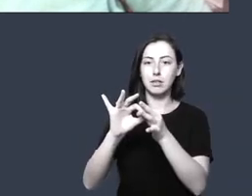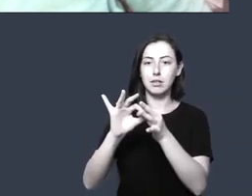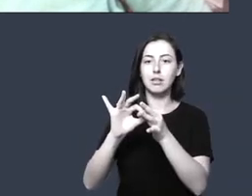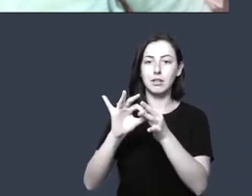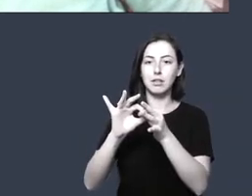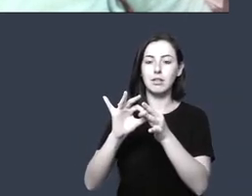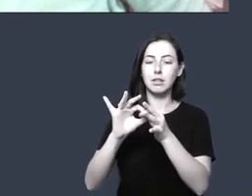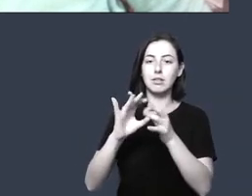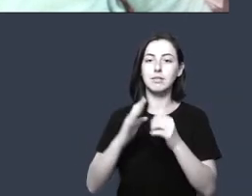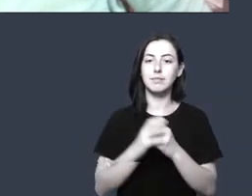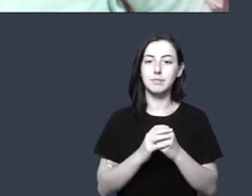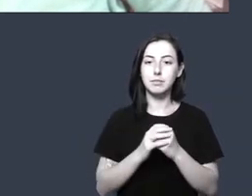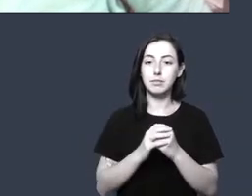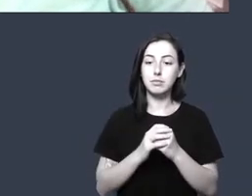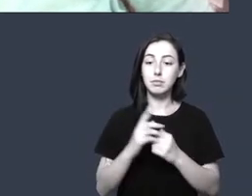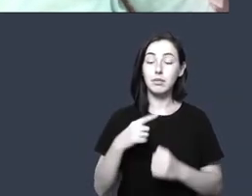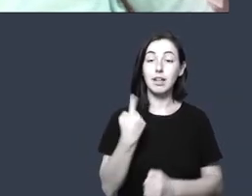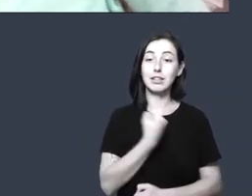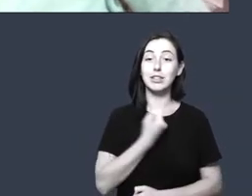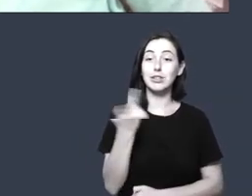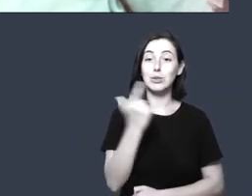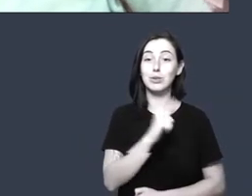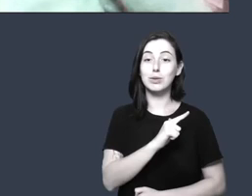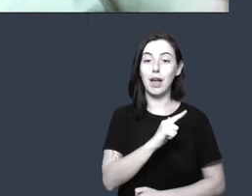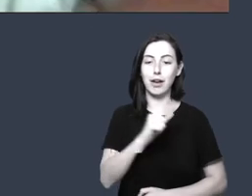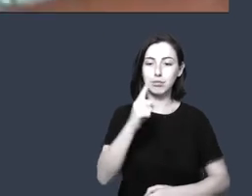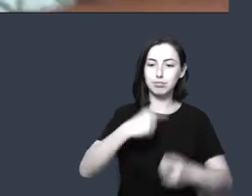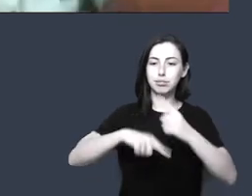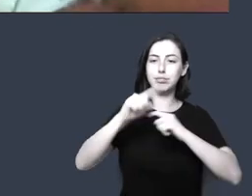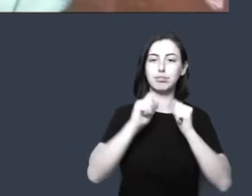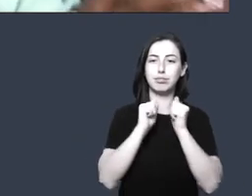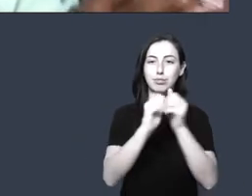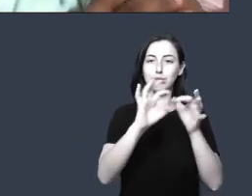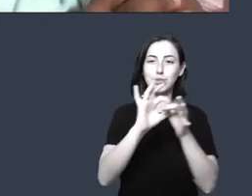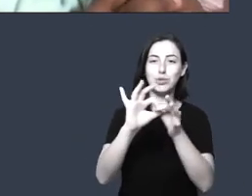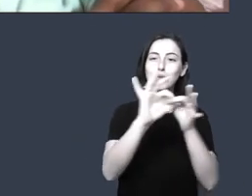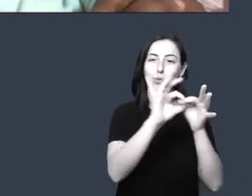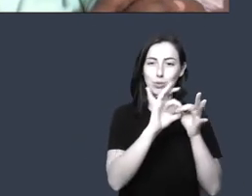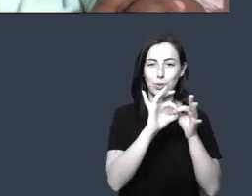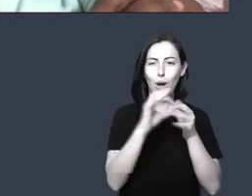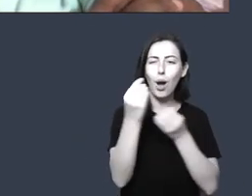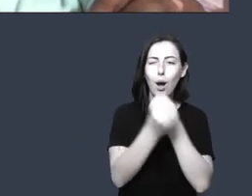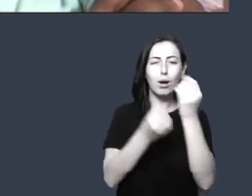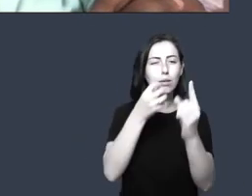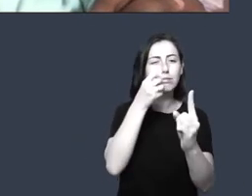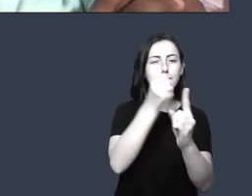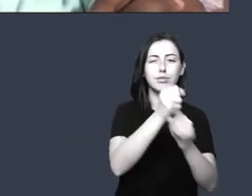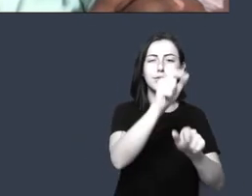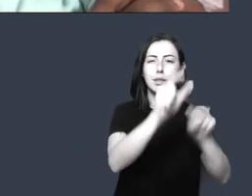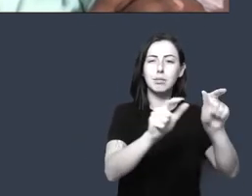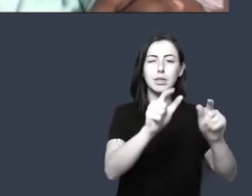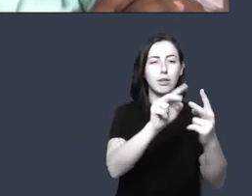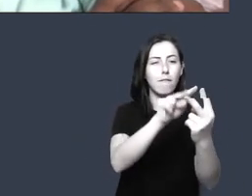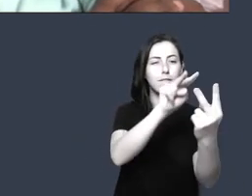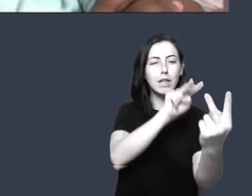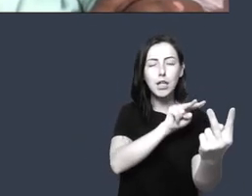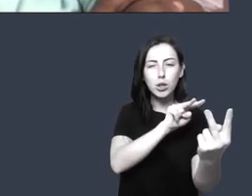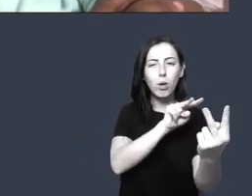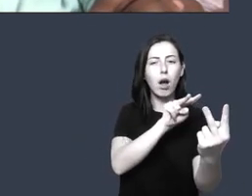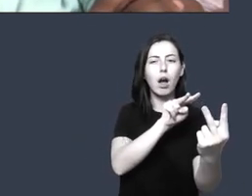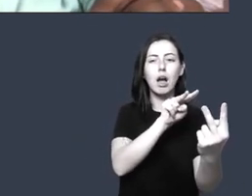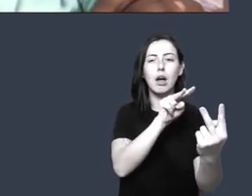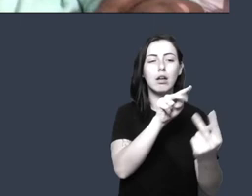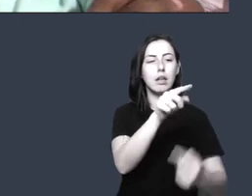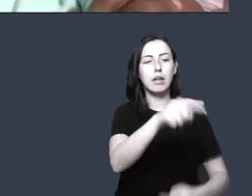E que aí você começa a crescer junto, né? E a melhor maneira de você atingir pessoas, porque como é que você atinge lugares que são remotos, em que muita